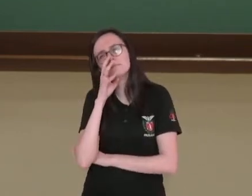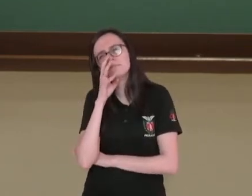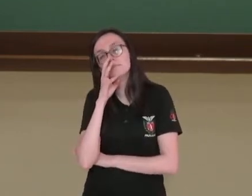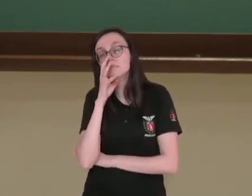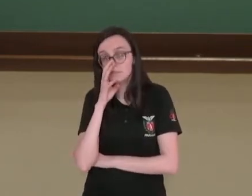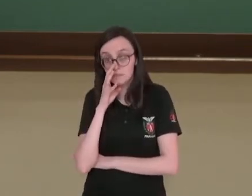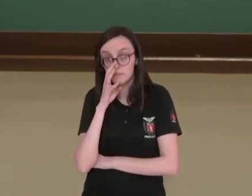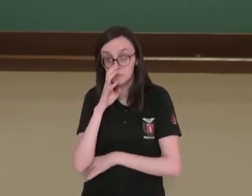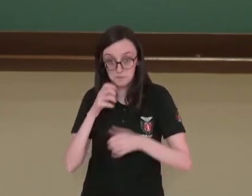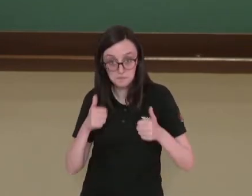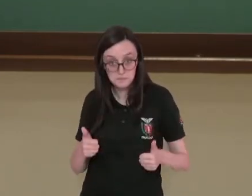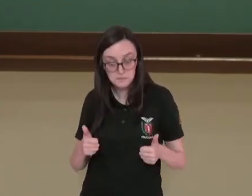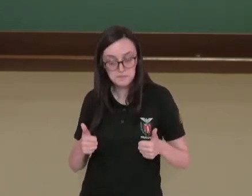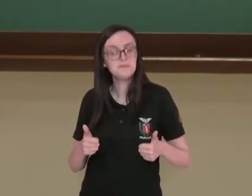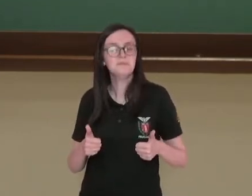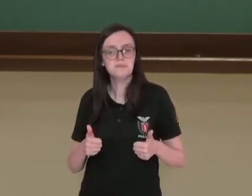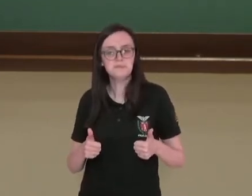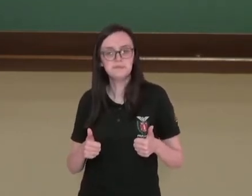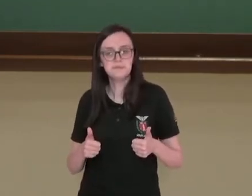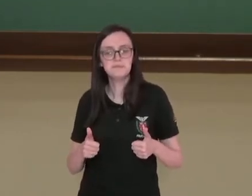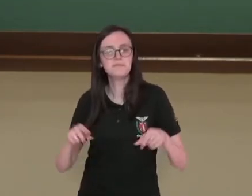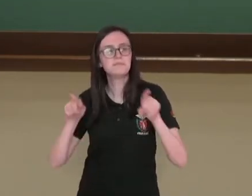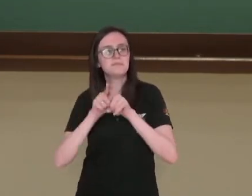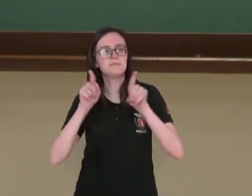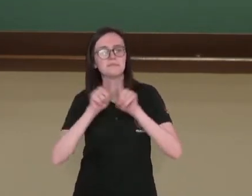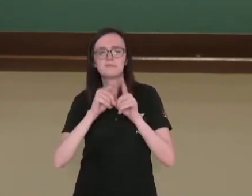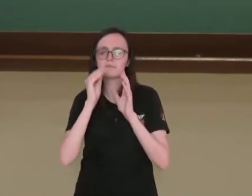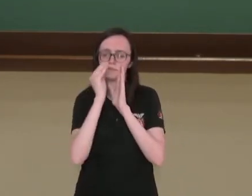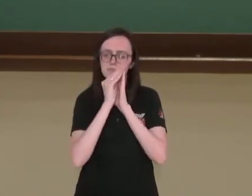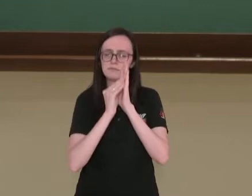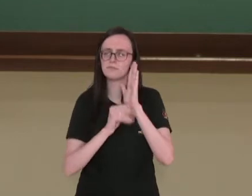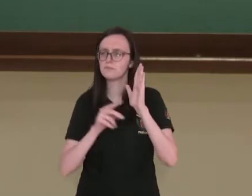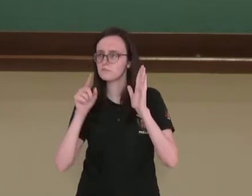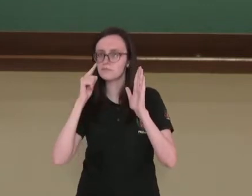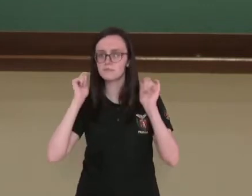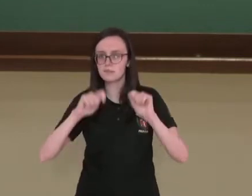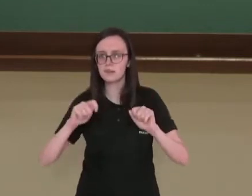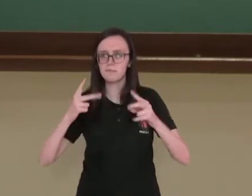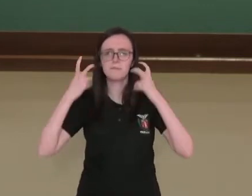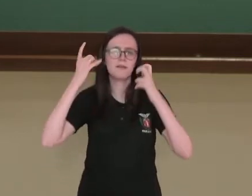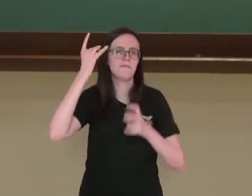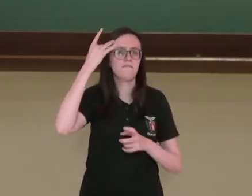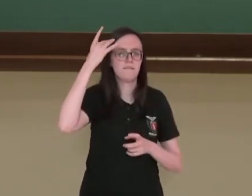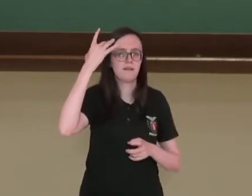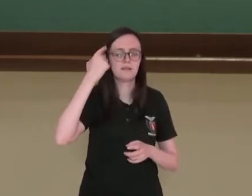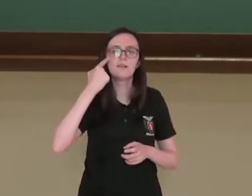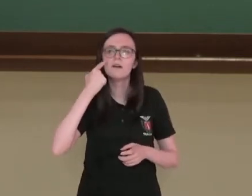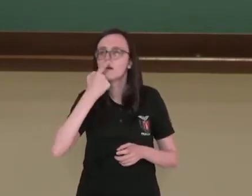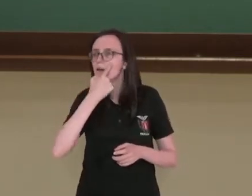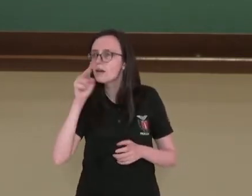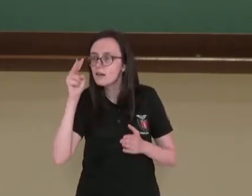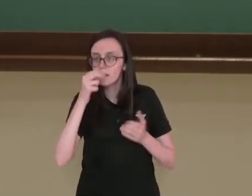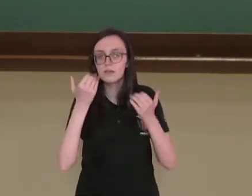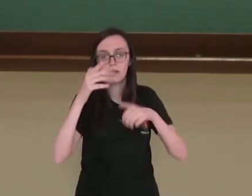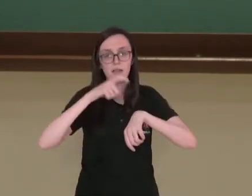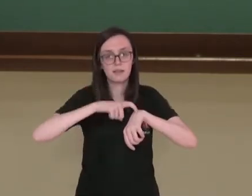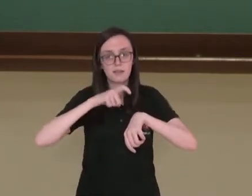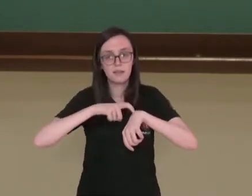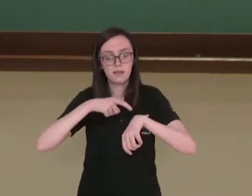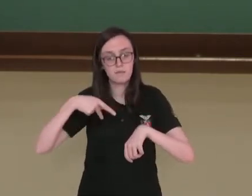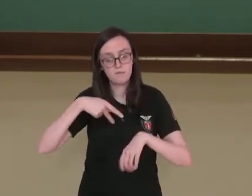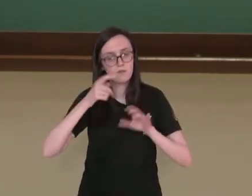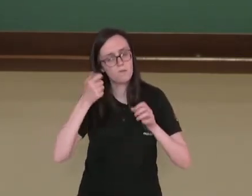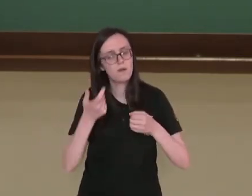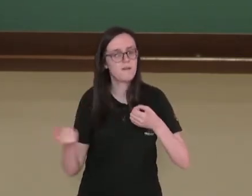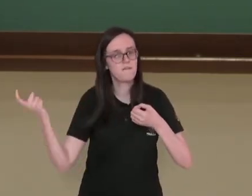tá bom? Beleza? E anota aí, veja. Acho que visualmente já está fácil de identificar. Então, um tempinho aí para vocês. A professora